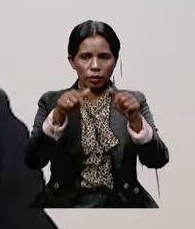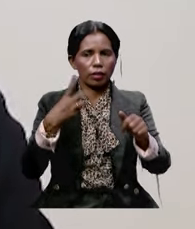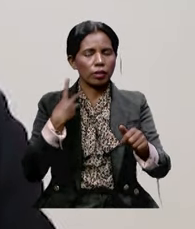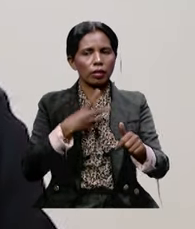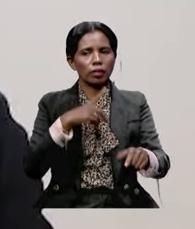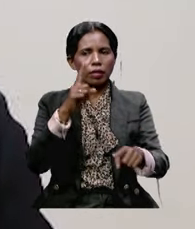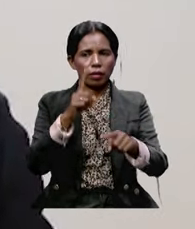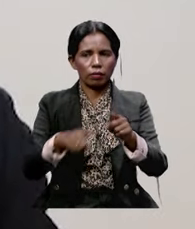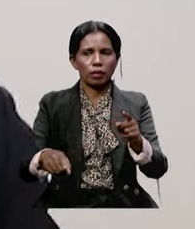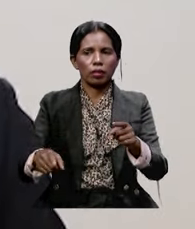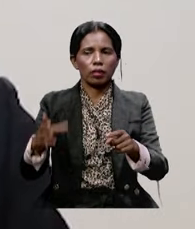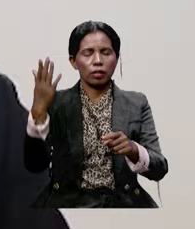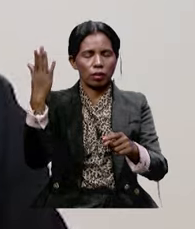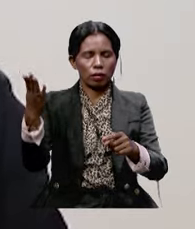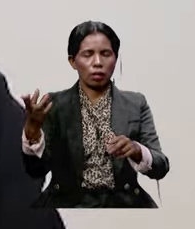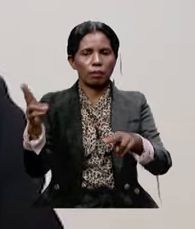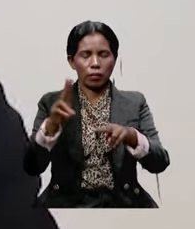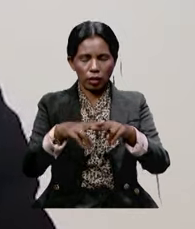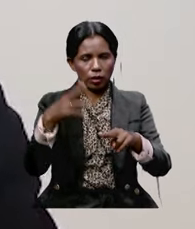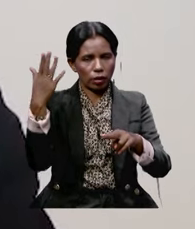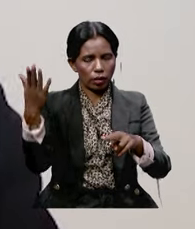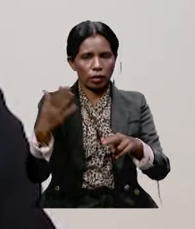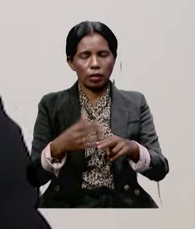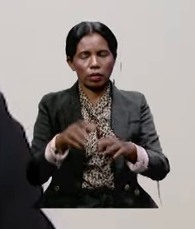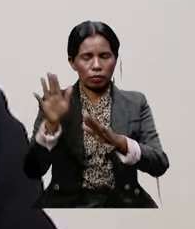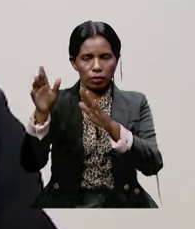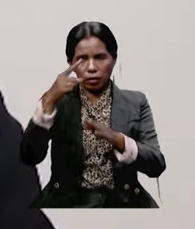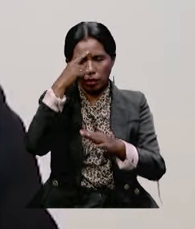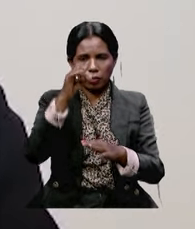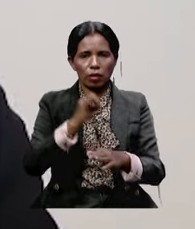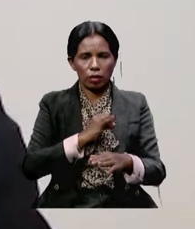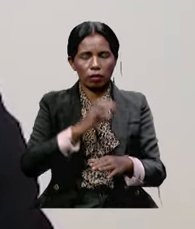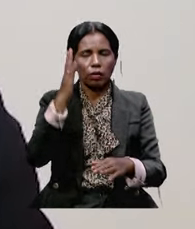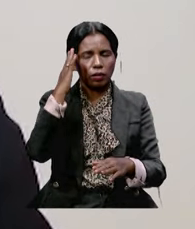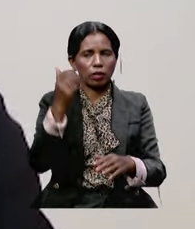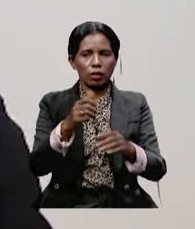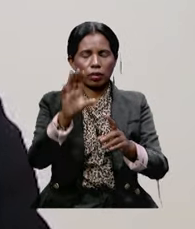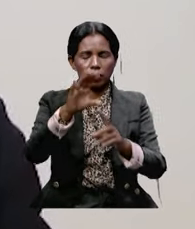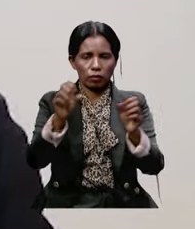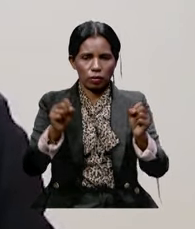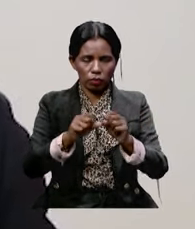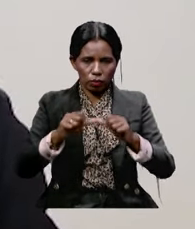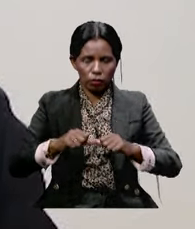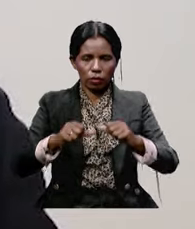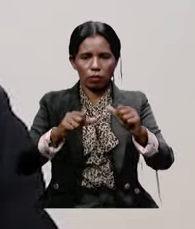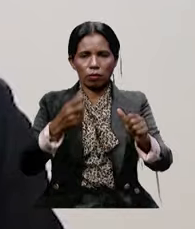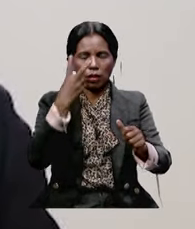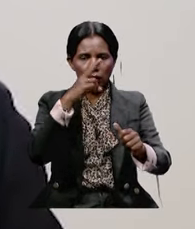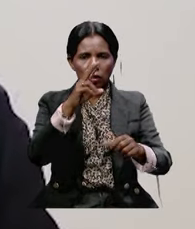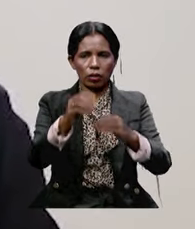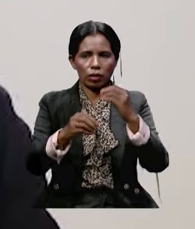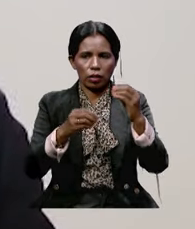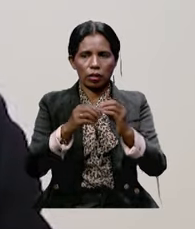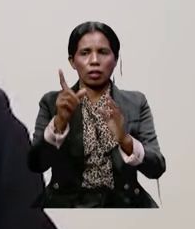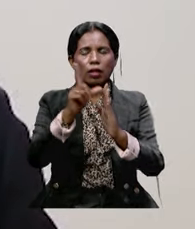talabele inventa e base. Tambanem acabanem de encatar que a autoridade continua assegura buat